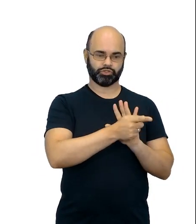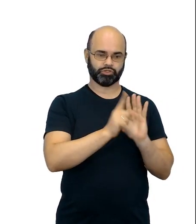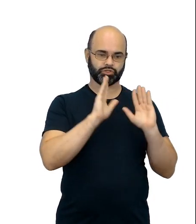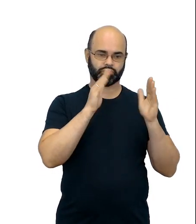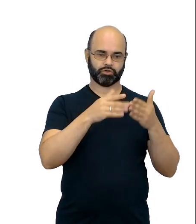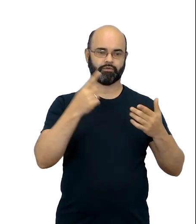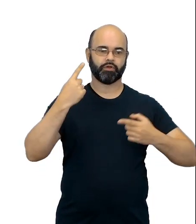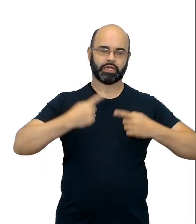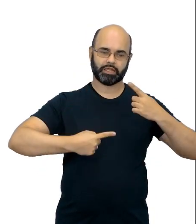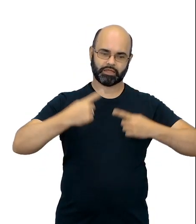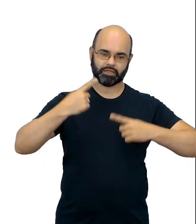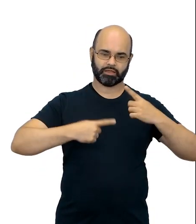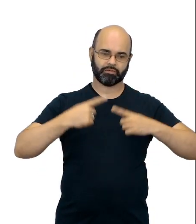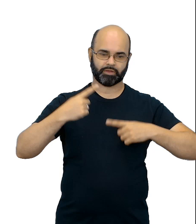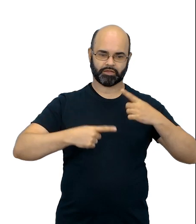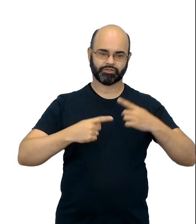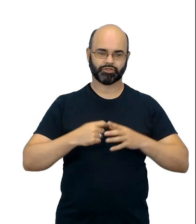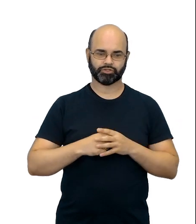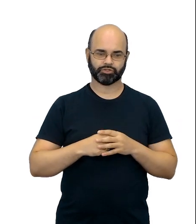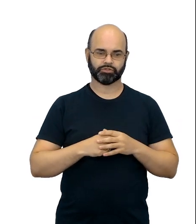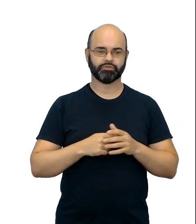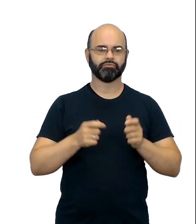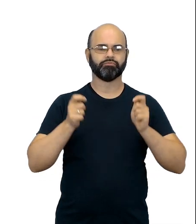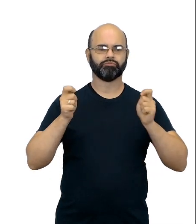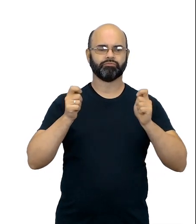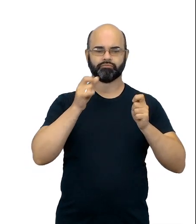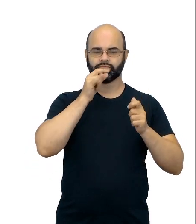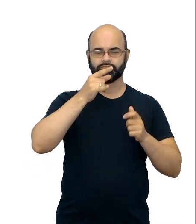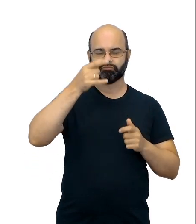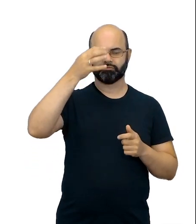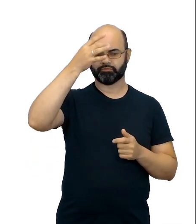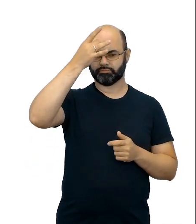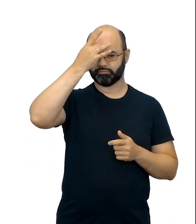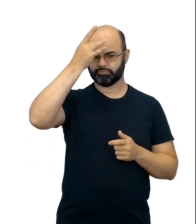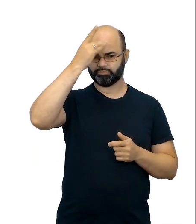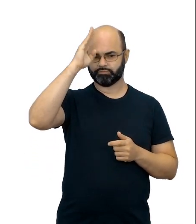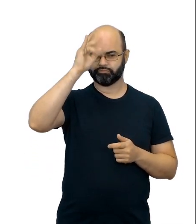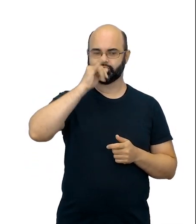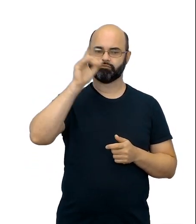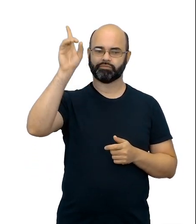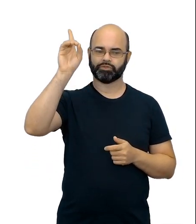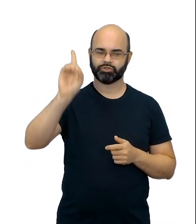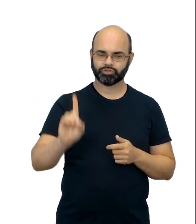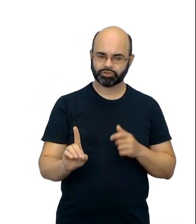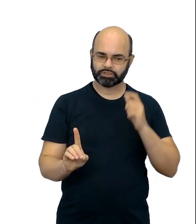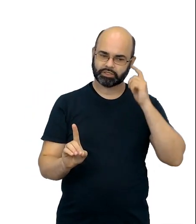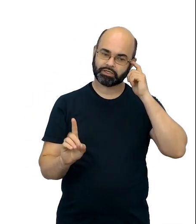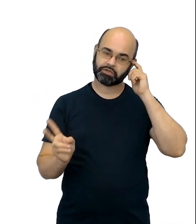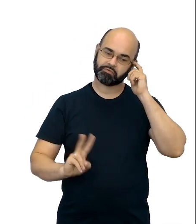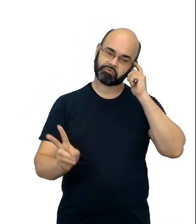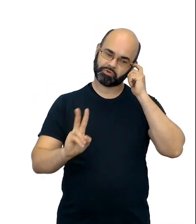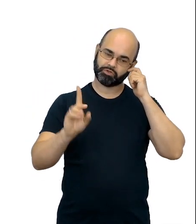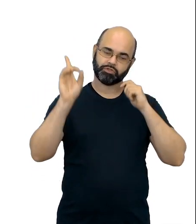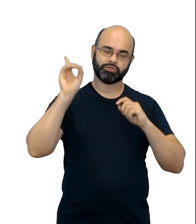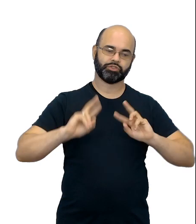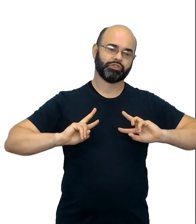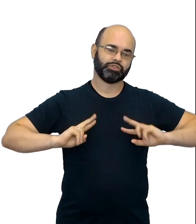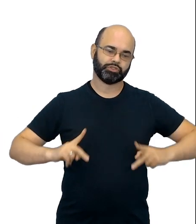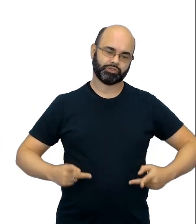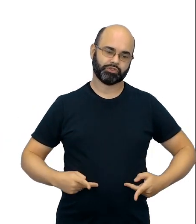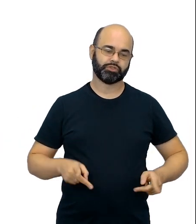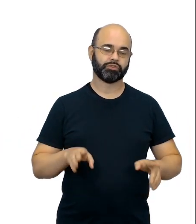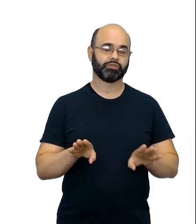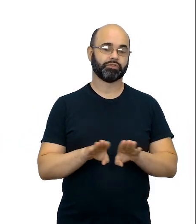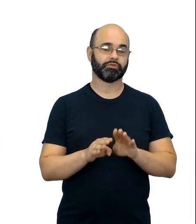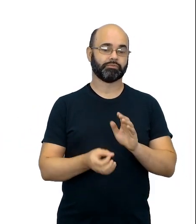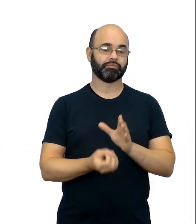reivindicação, promovendo a consciência, principalmente dos direitos, da valorização dos direitos humanos e a